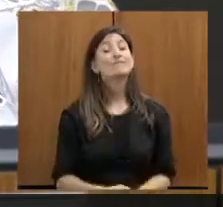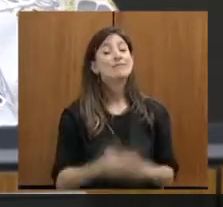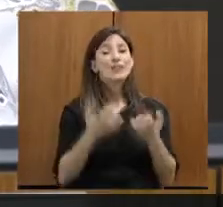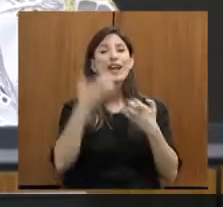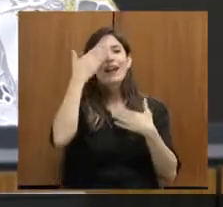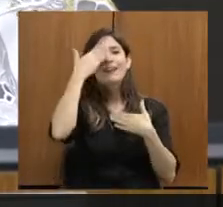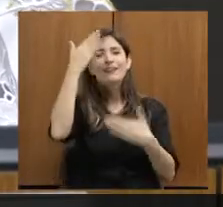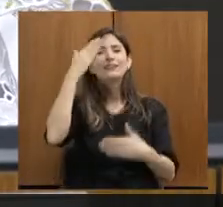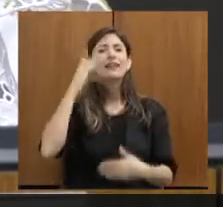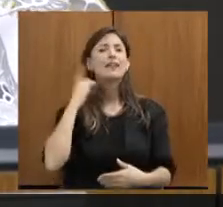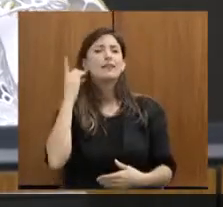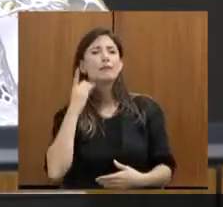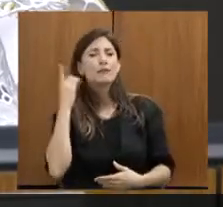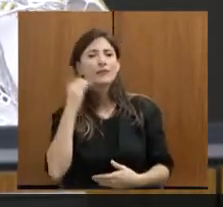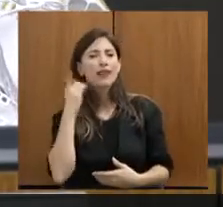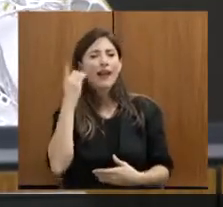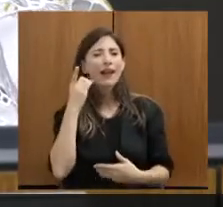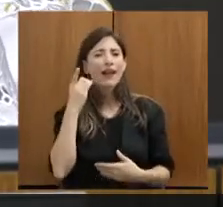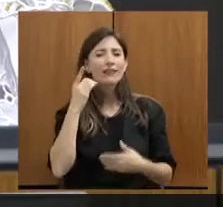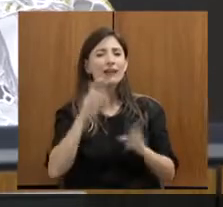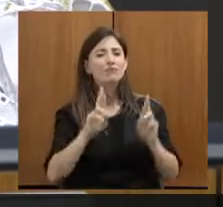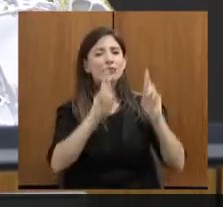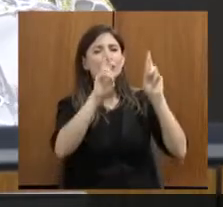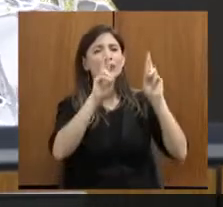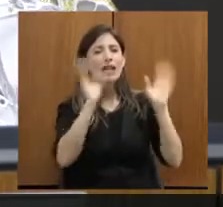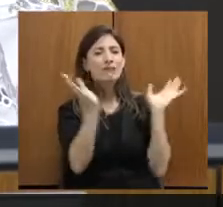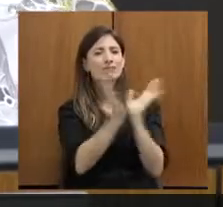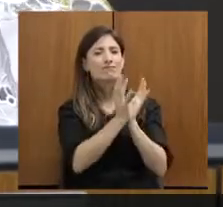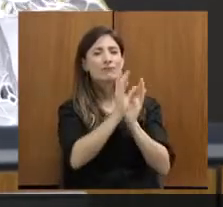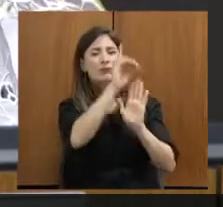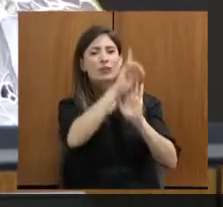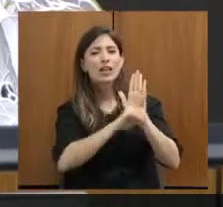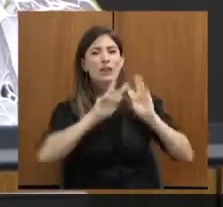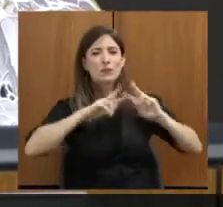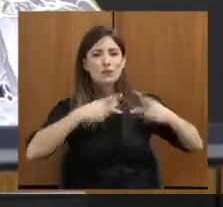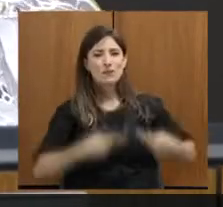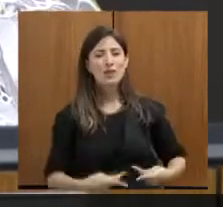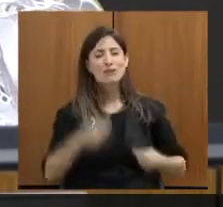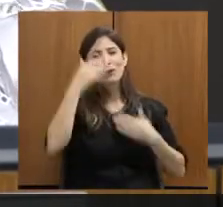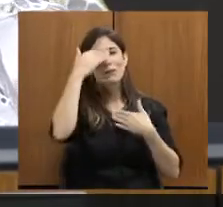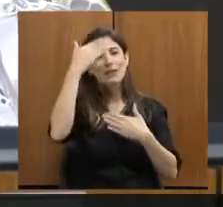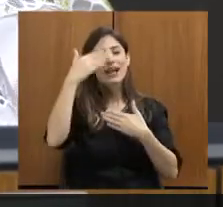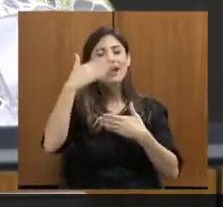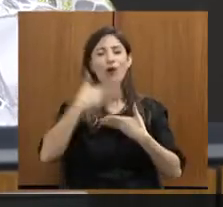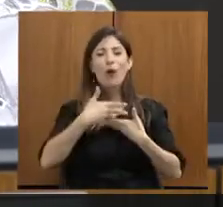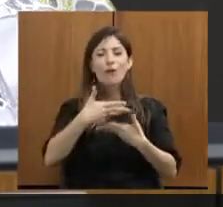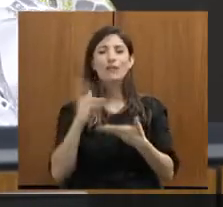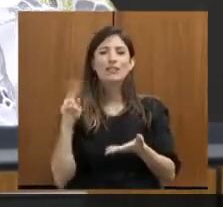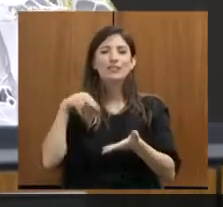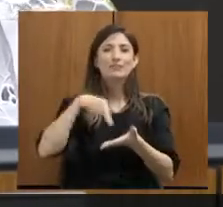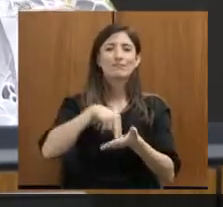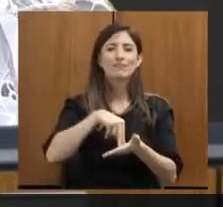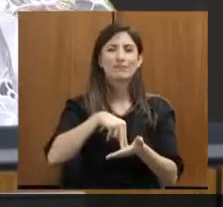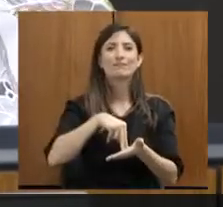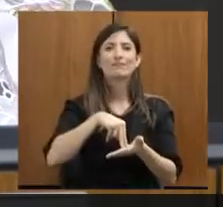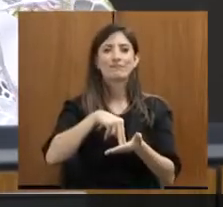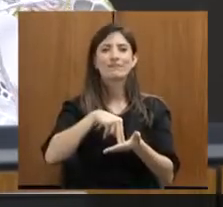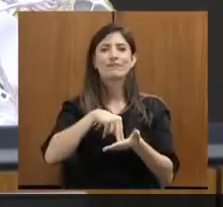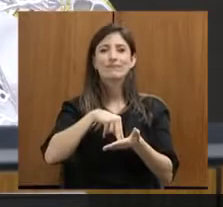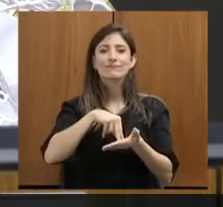também a deputada os direitos humanos pelo convite EA todos aqui meu coisa de ou a makota kizandembu